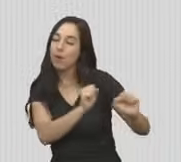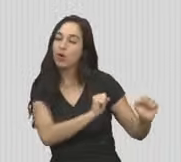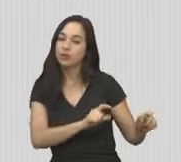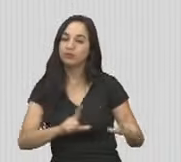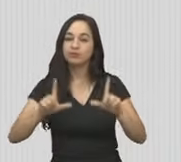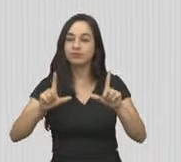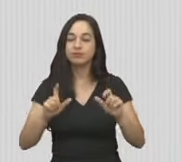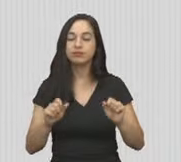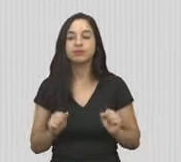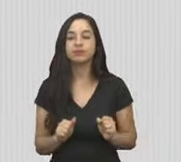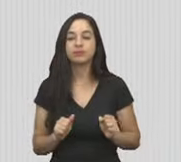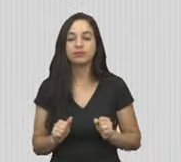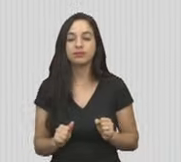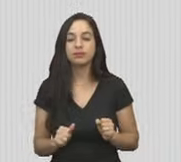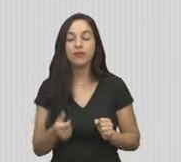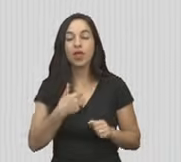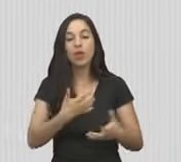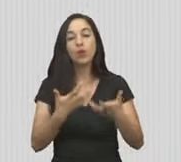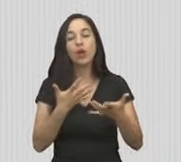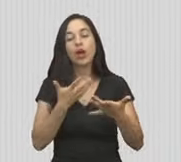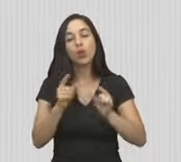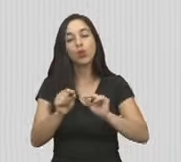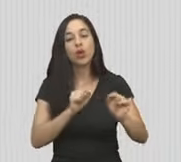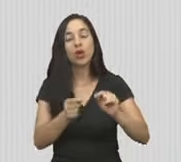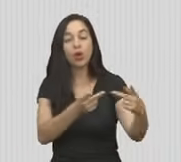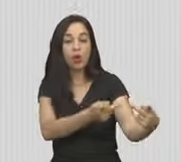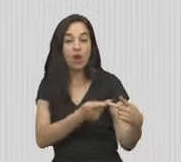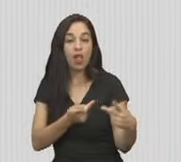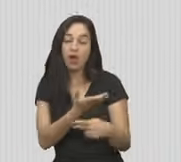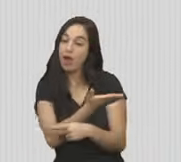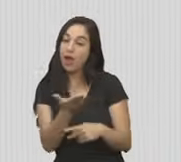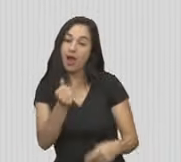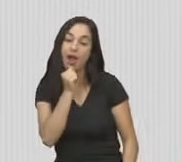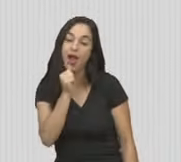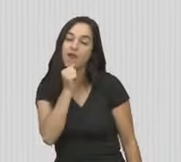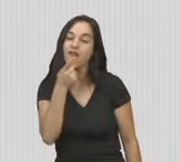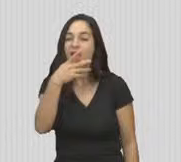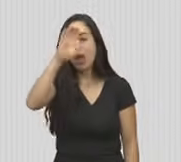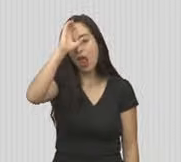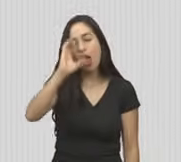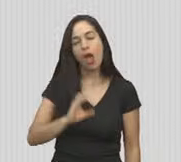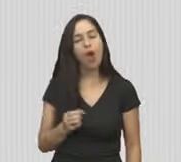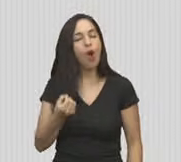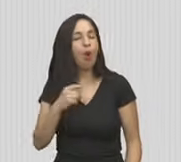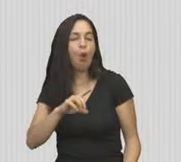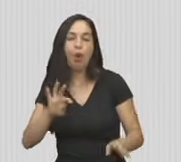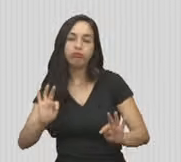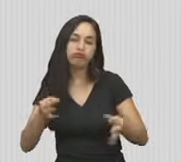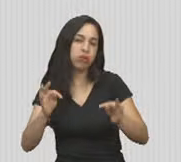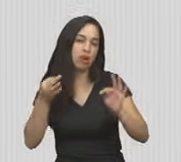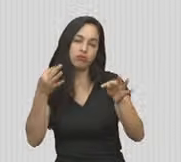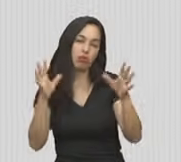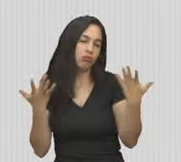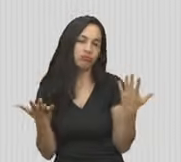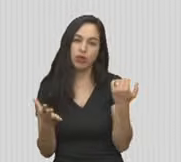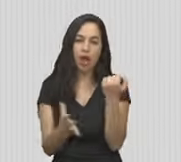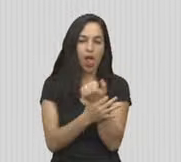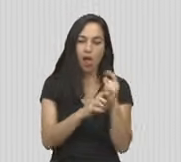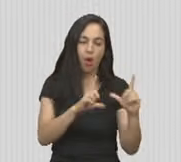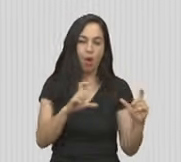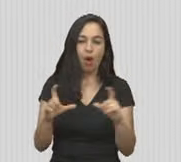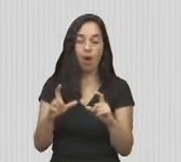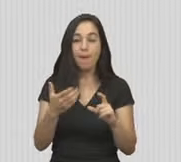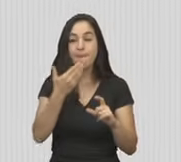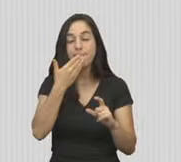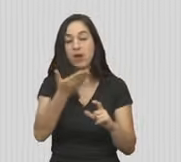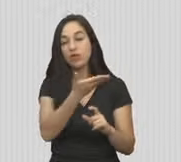favor? E eu gostaria de convidar, antes da gente falar de cidadão, de tecnologia e de força de segurança, convidar os senhores